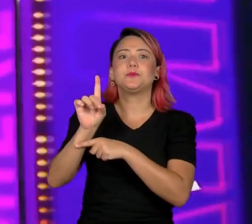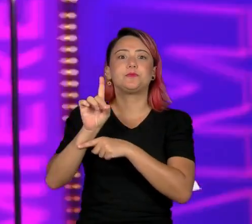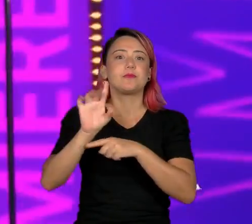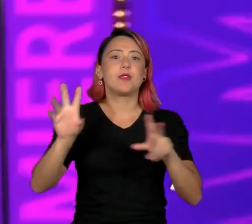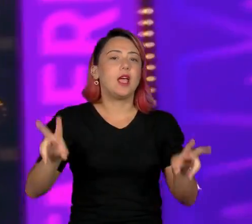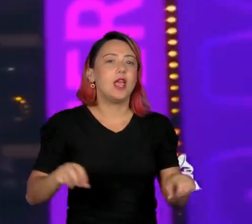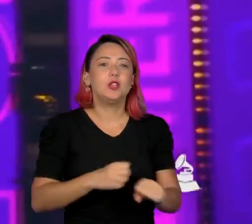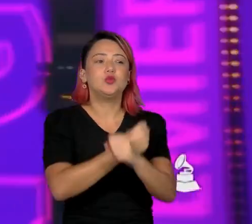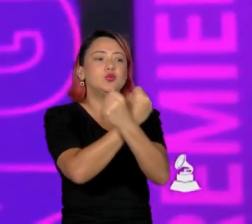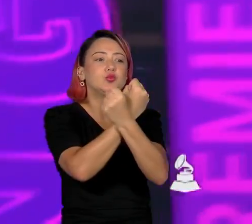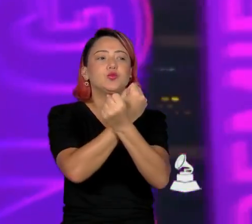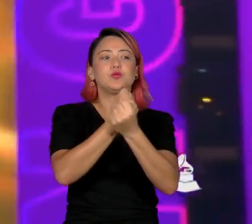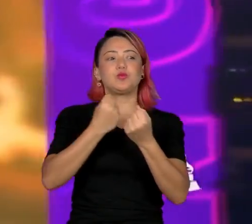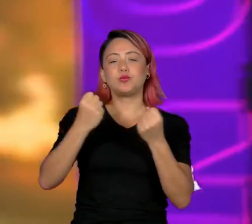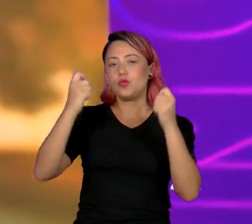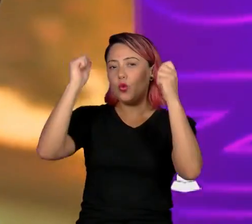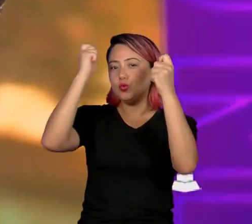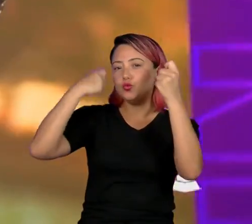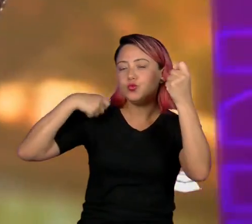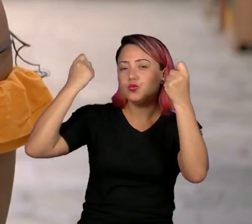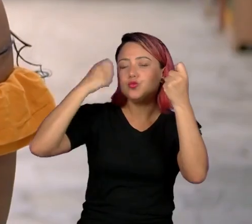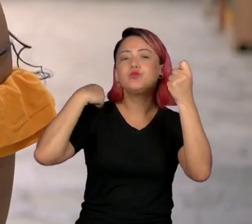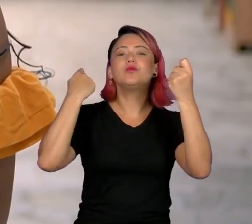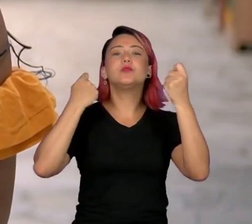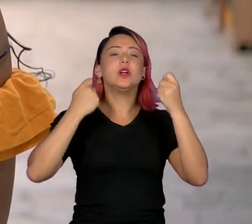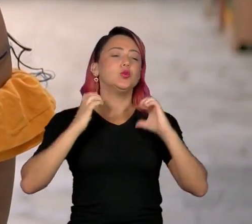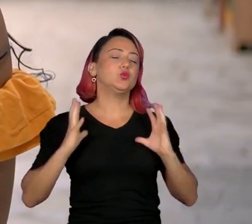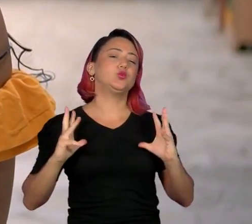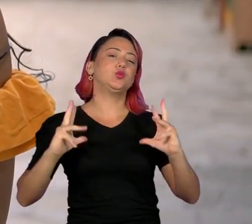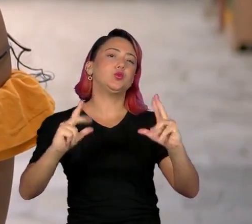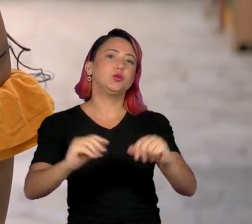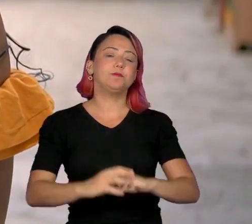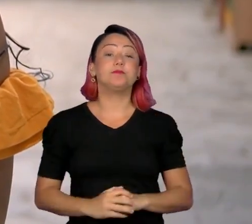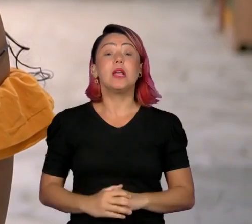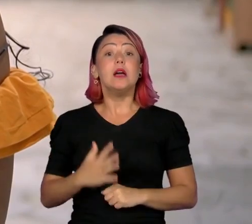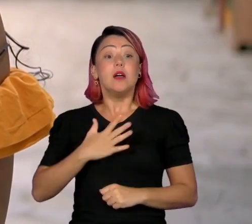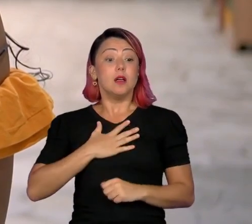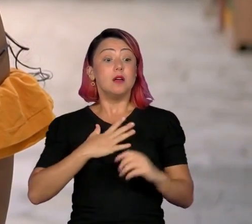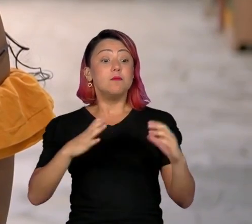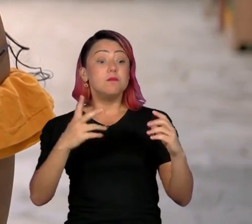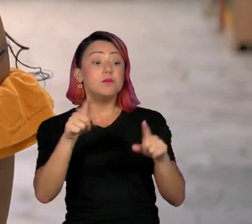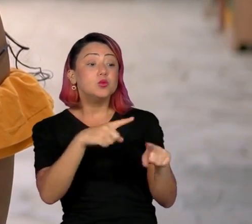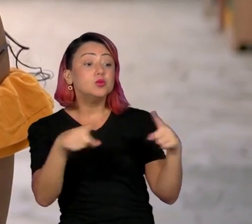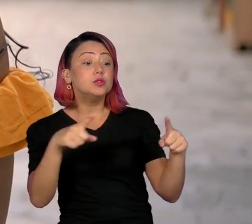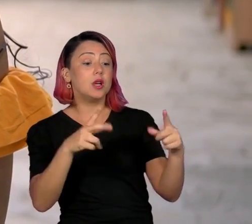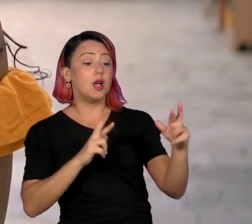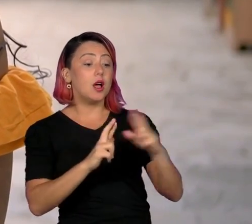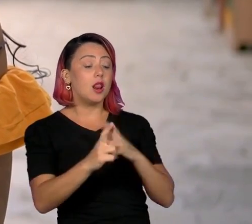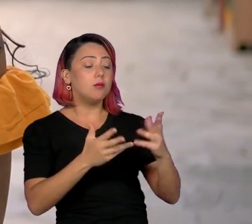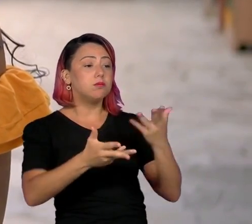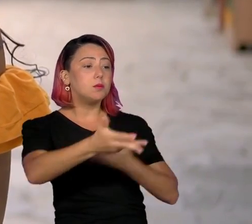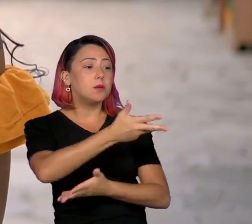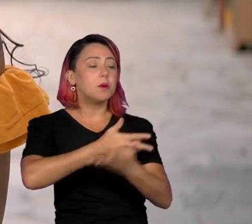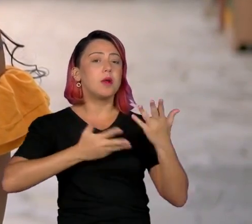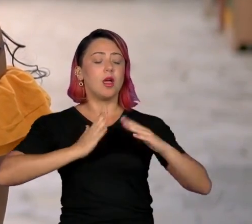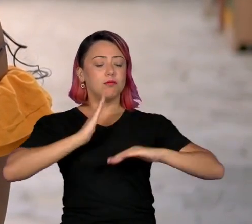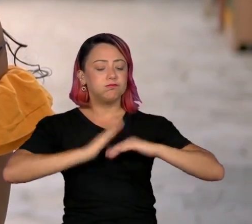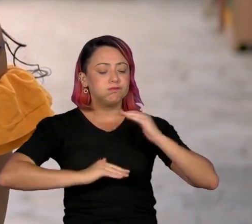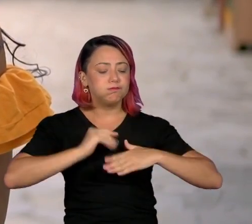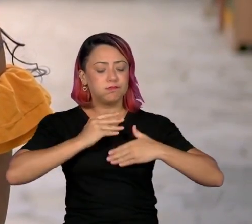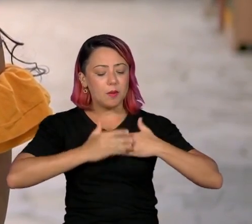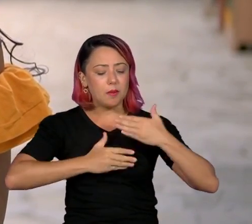Exu, Oxum, Laroigué. Em relação com a música, é uma construção. Tenho muitas referências na